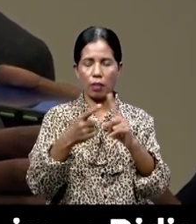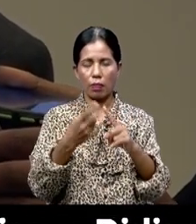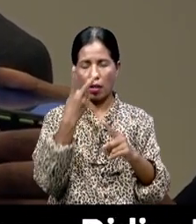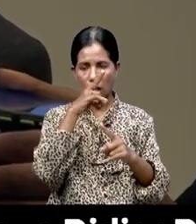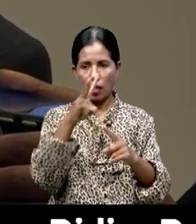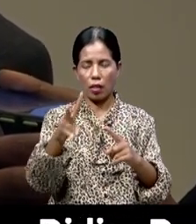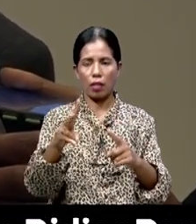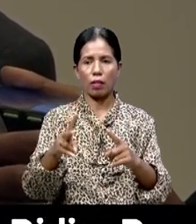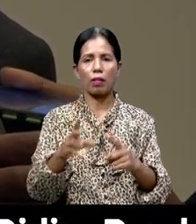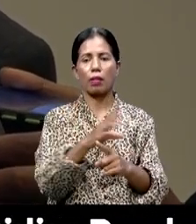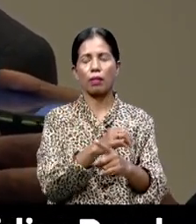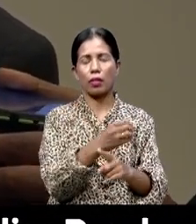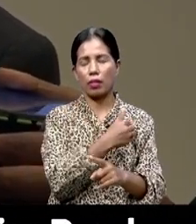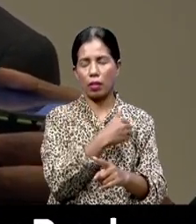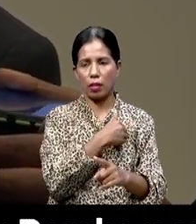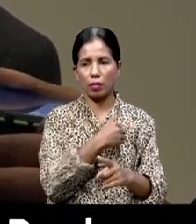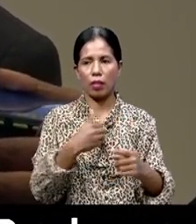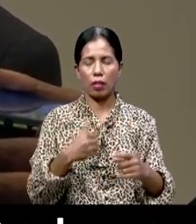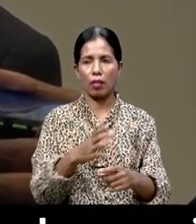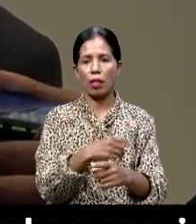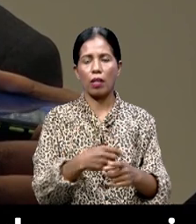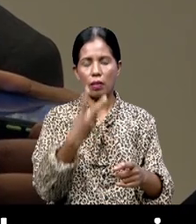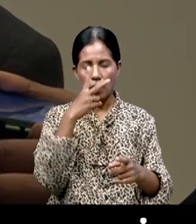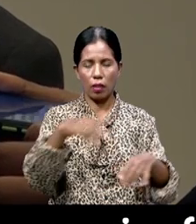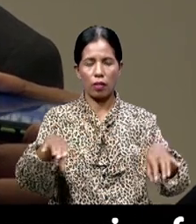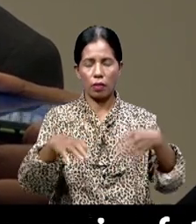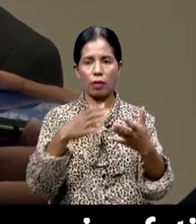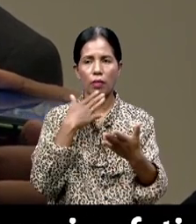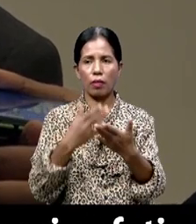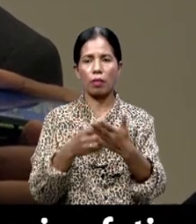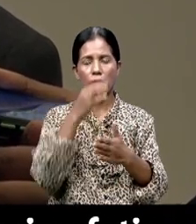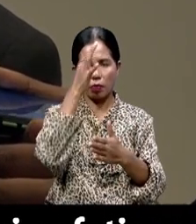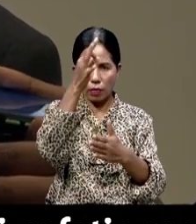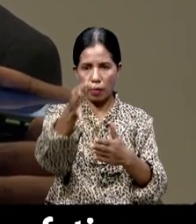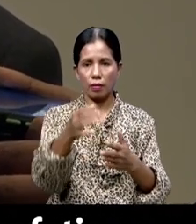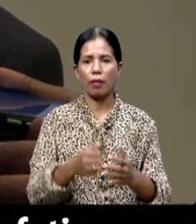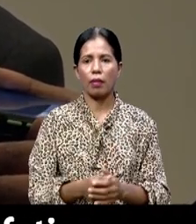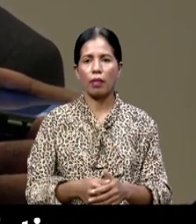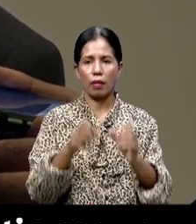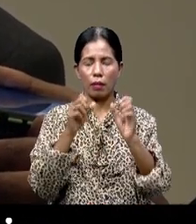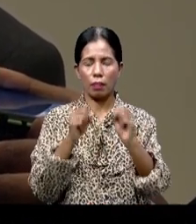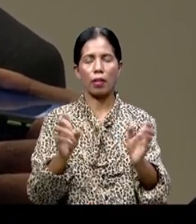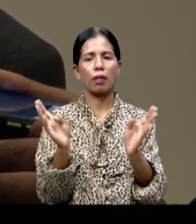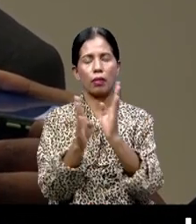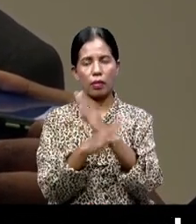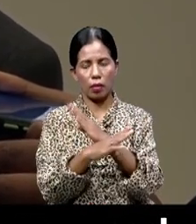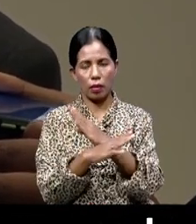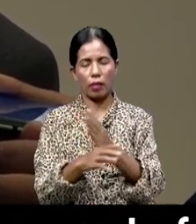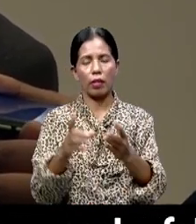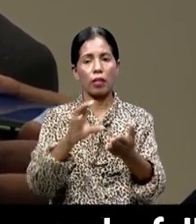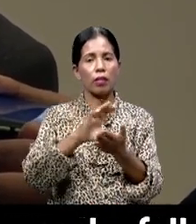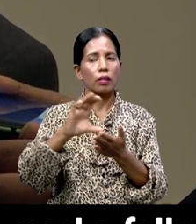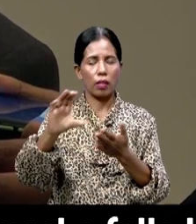filafale comunitário, Sierne, a tu melhora dia que lhe tamba e o futuro, beleza. Saímos centro NB